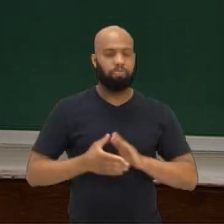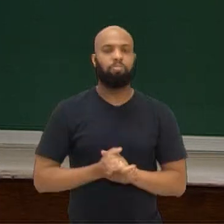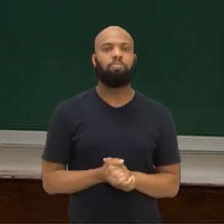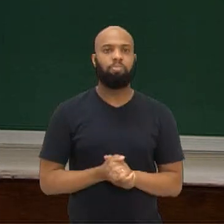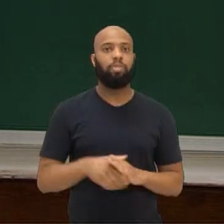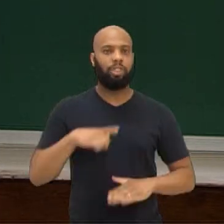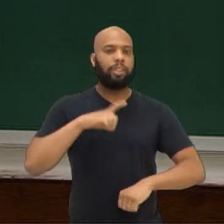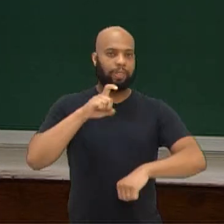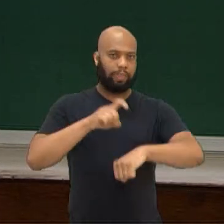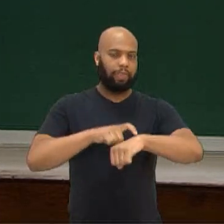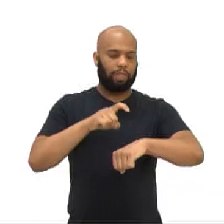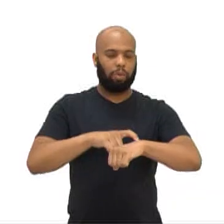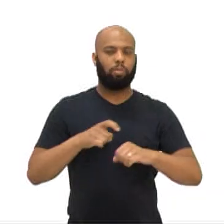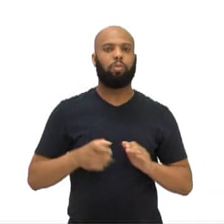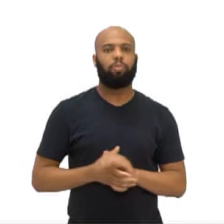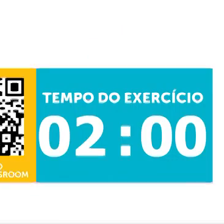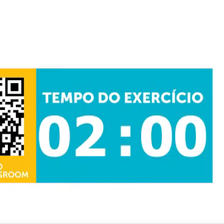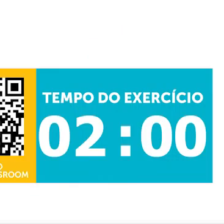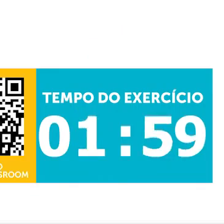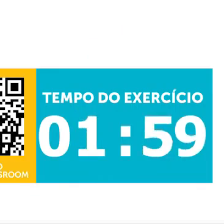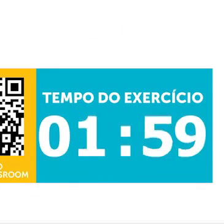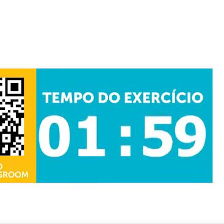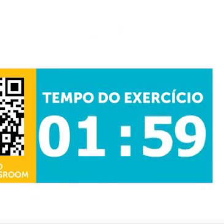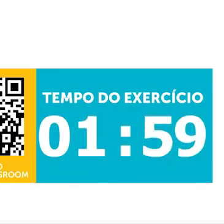brasileiros. Aquele tempinho para pensar.